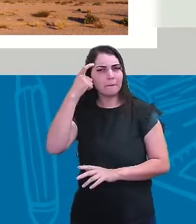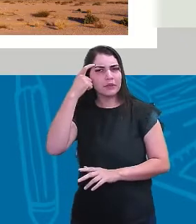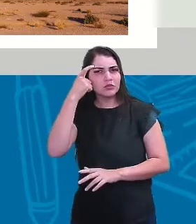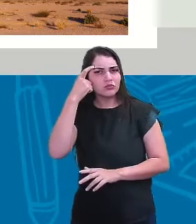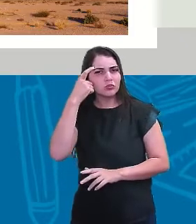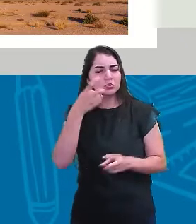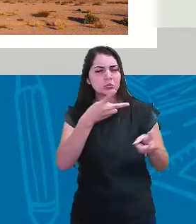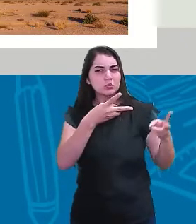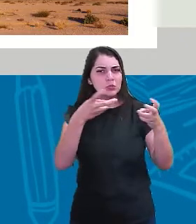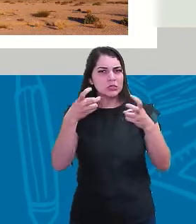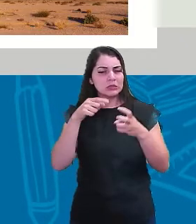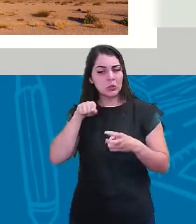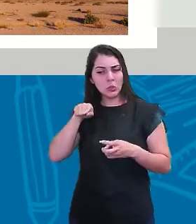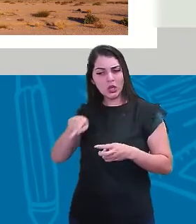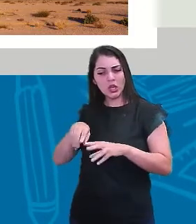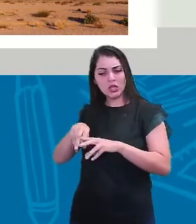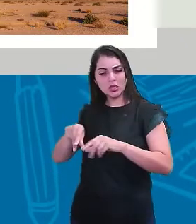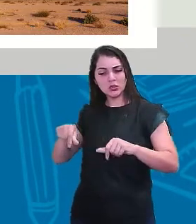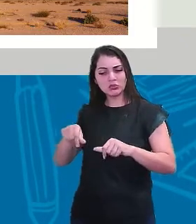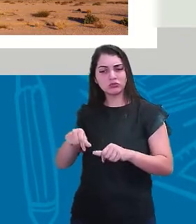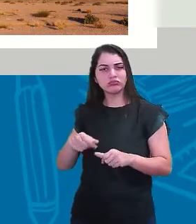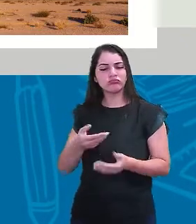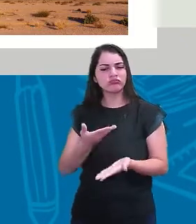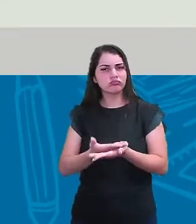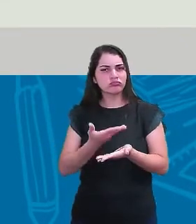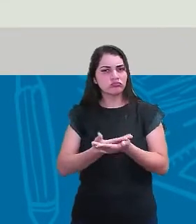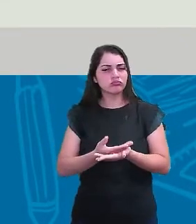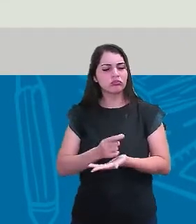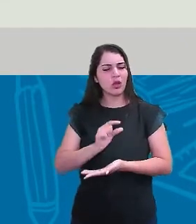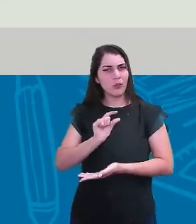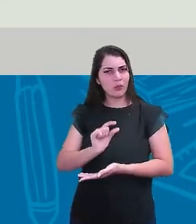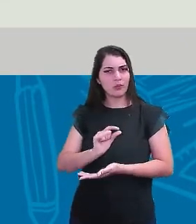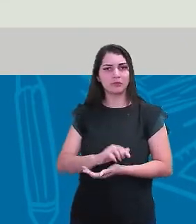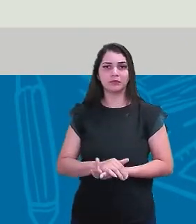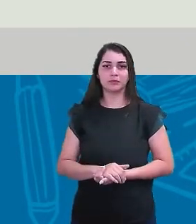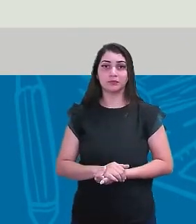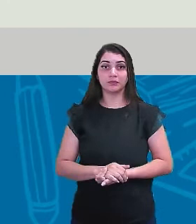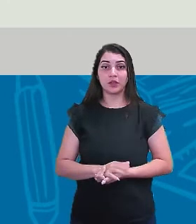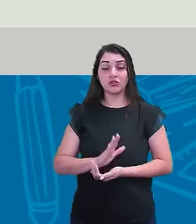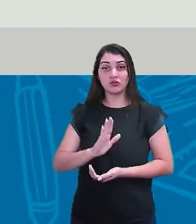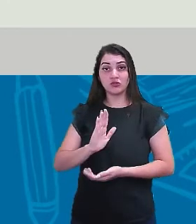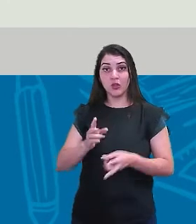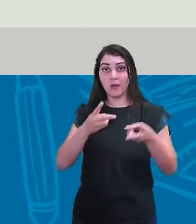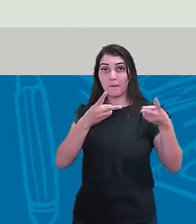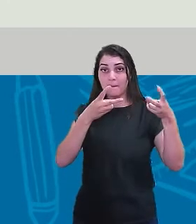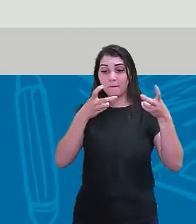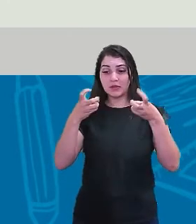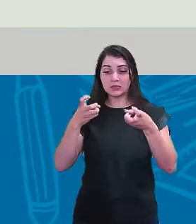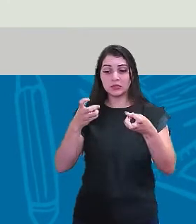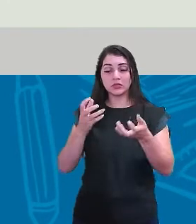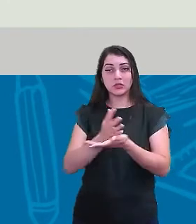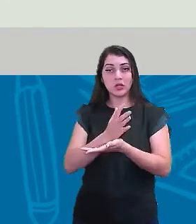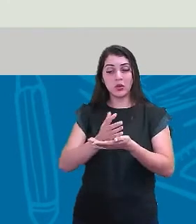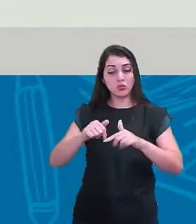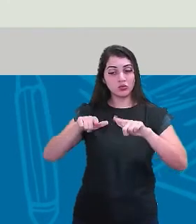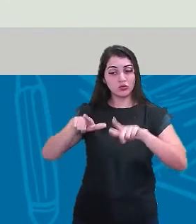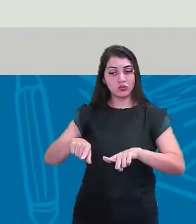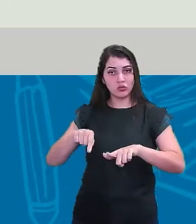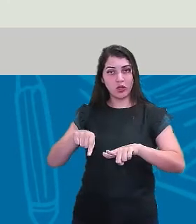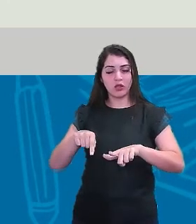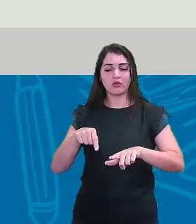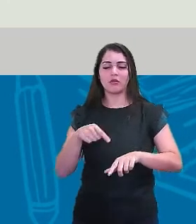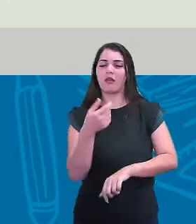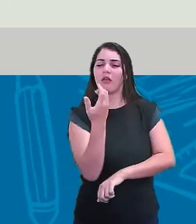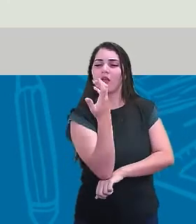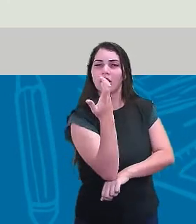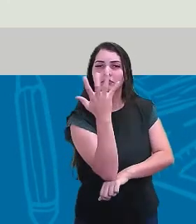Já repararam nesse solo? Vamos estudar um pouquinho, vê só. Já perceberam que em alguns lugares as plantas